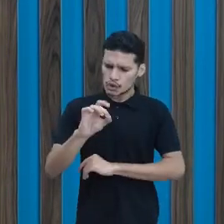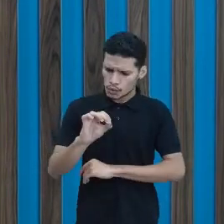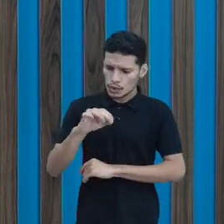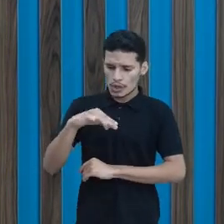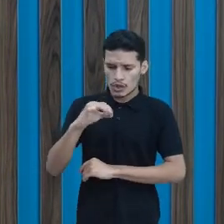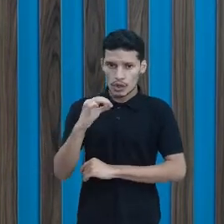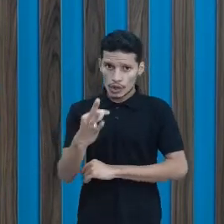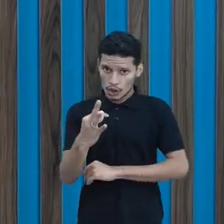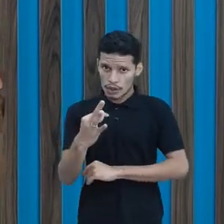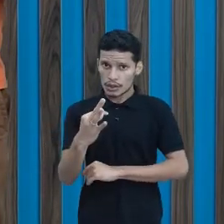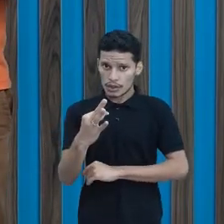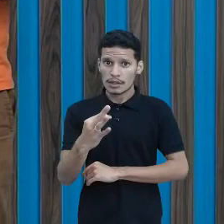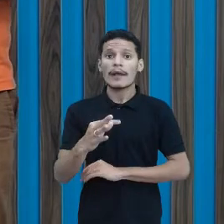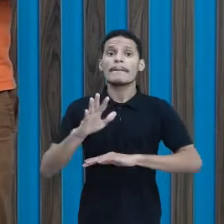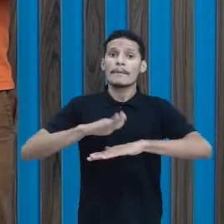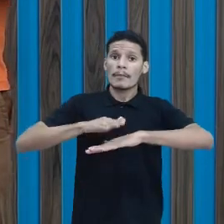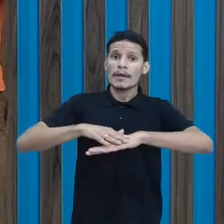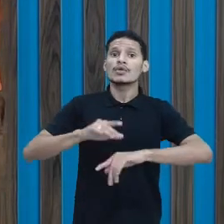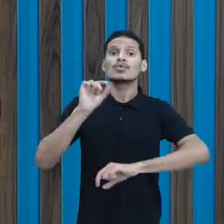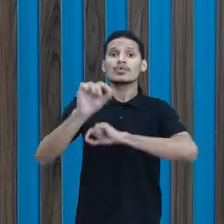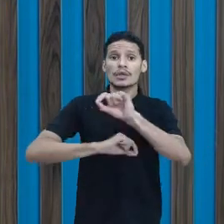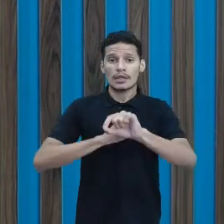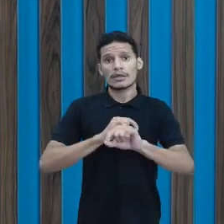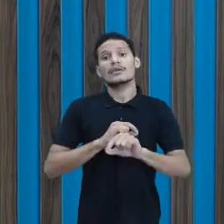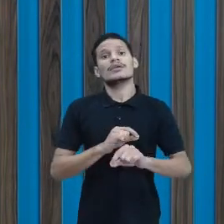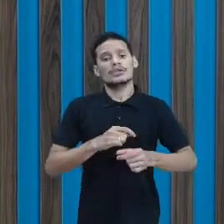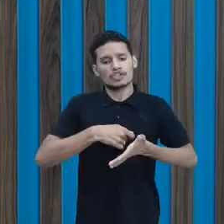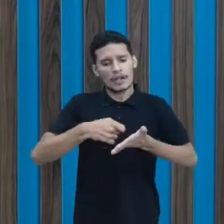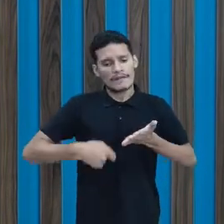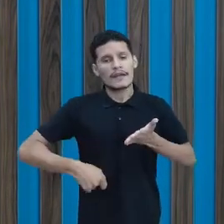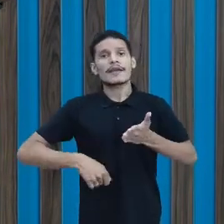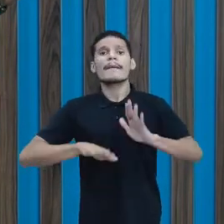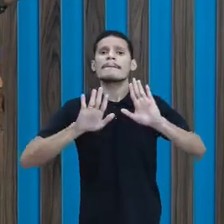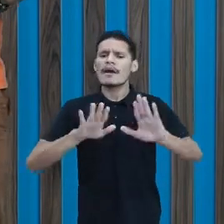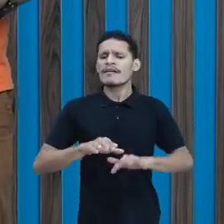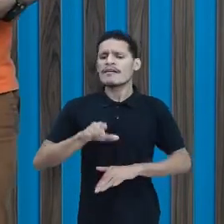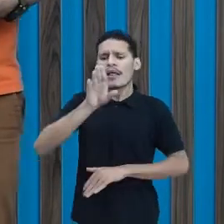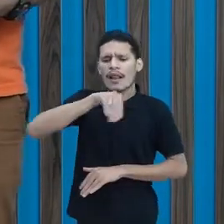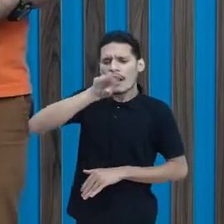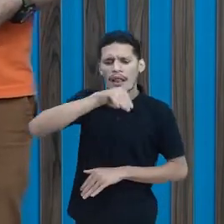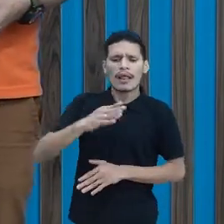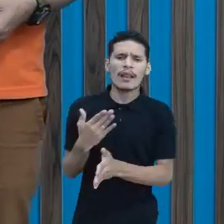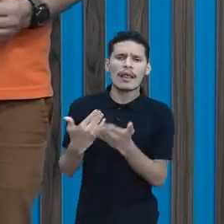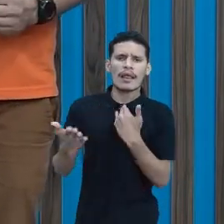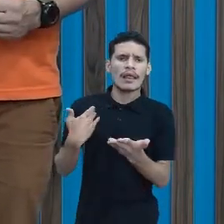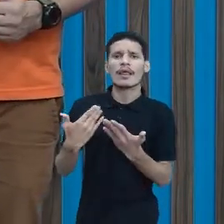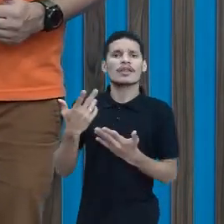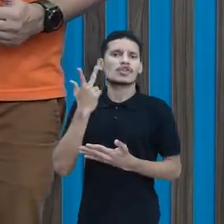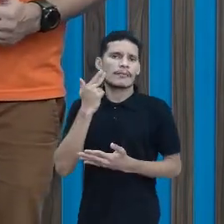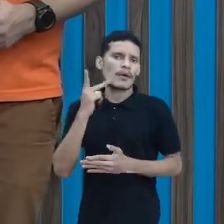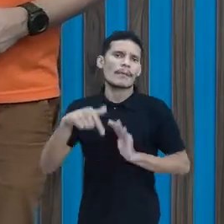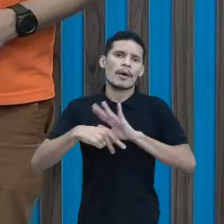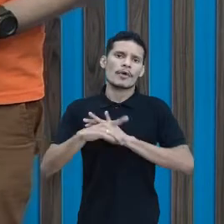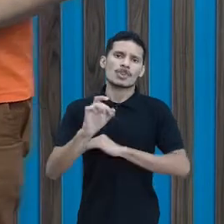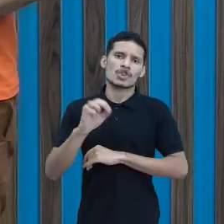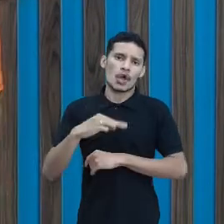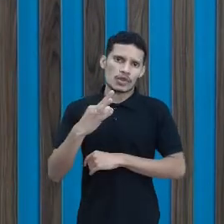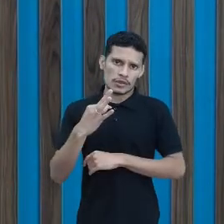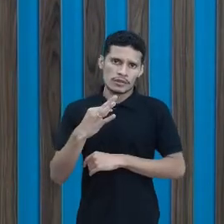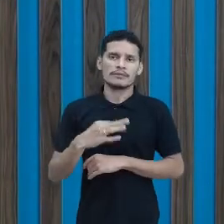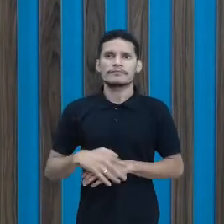not. Quando você vai escrever, você fala do not. Mas na fala normal, você acaba falando mais don't,